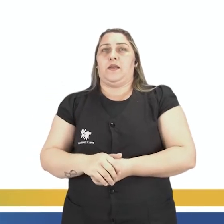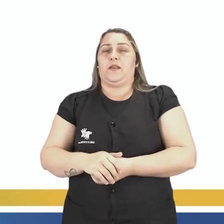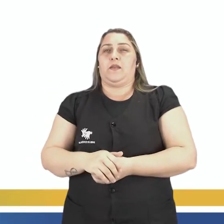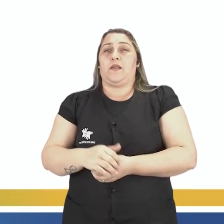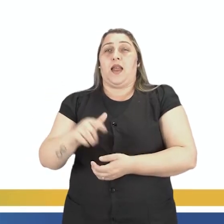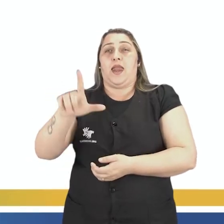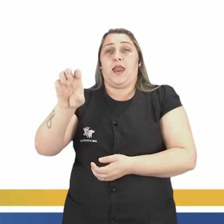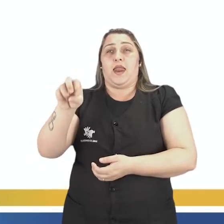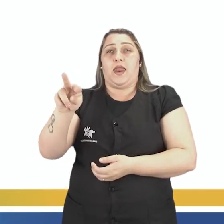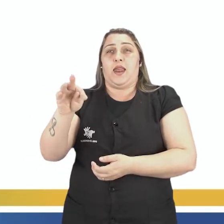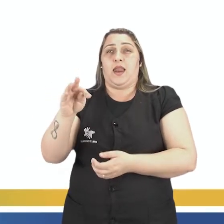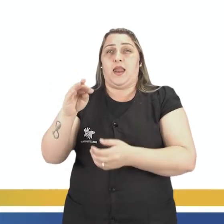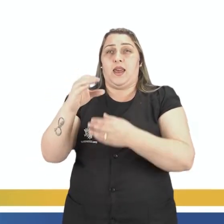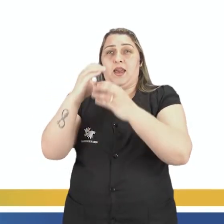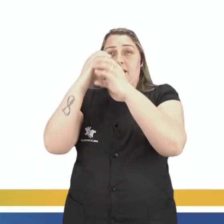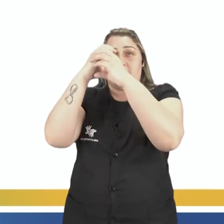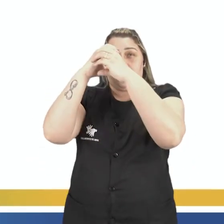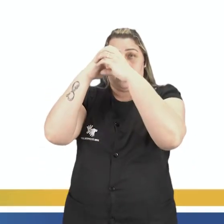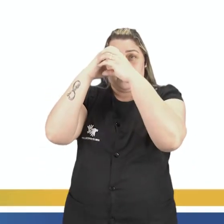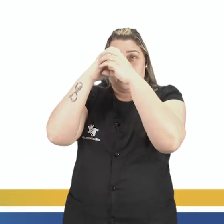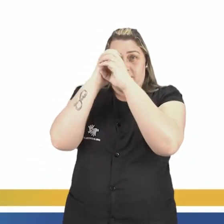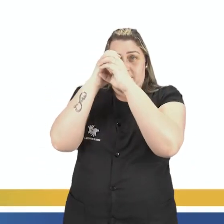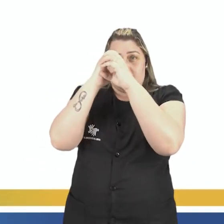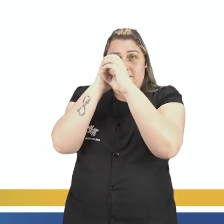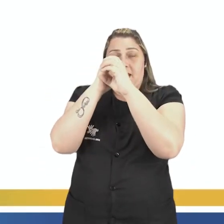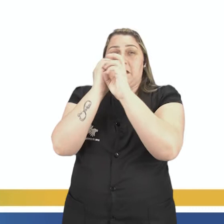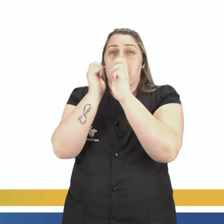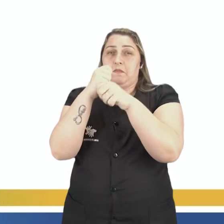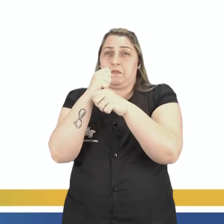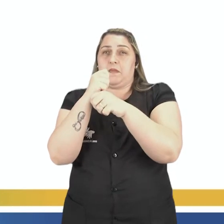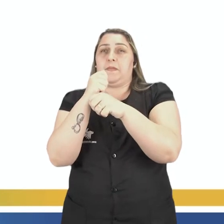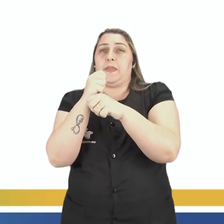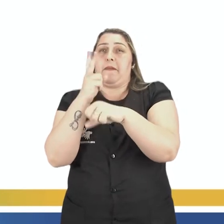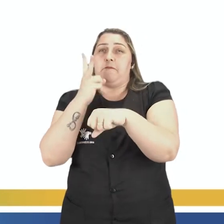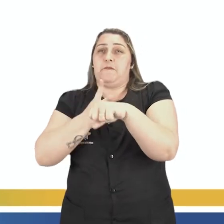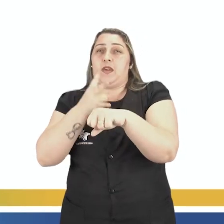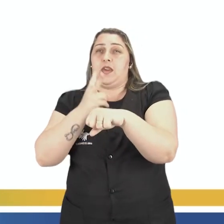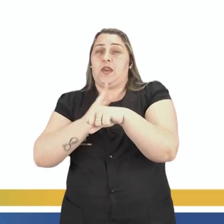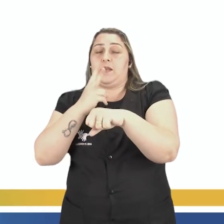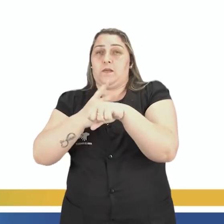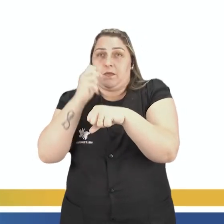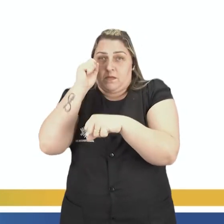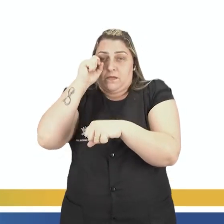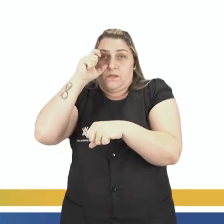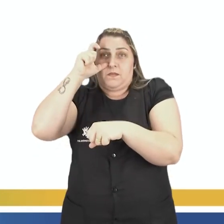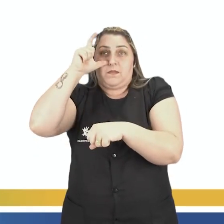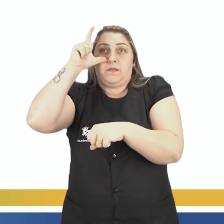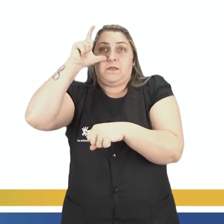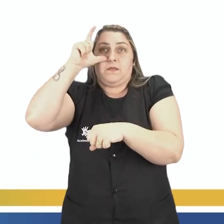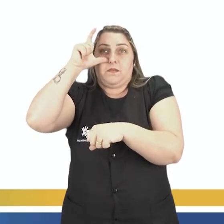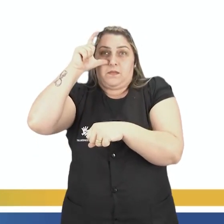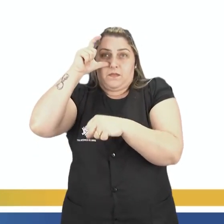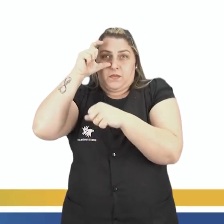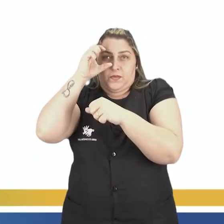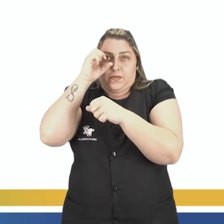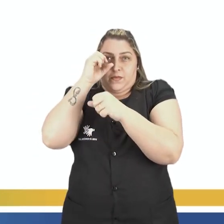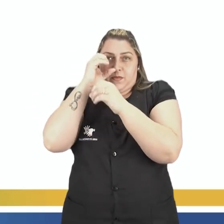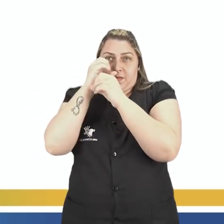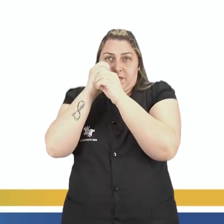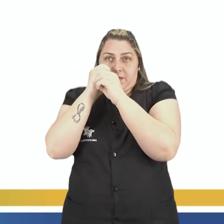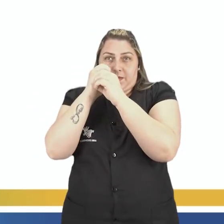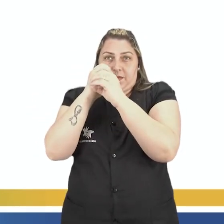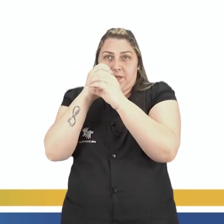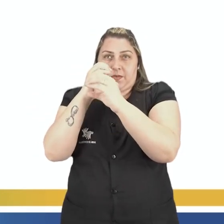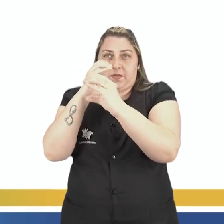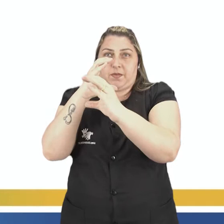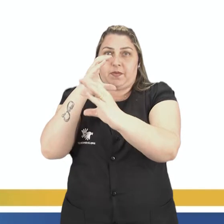como se fosse a lente de uma câmera, sendo capaz de aumentar o grau para a focação das imagens. Sabe,